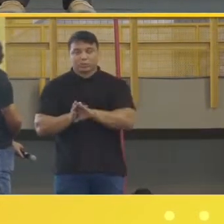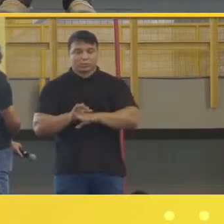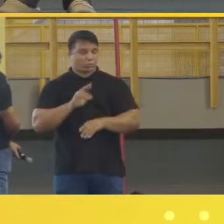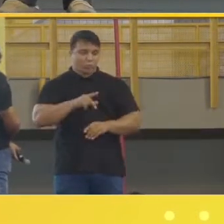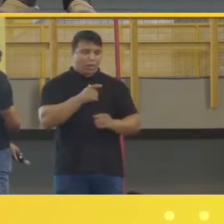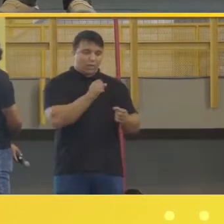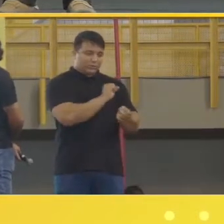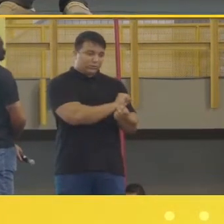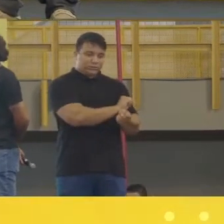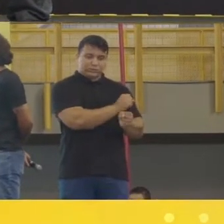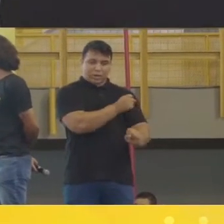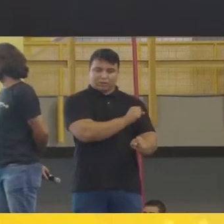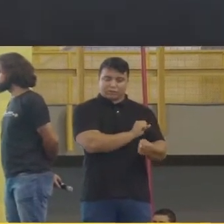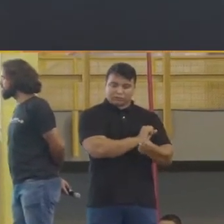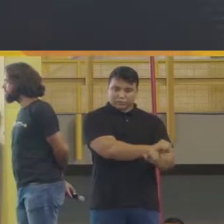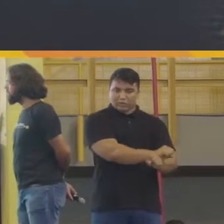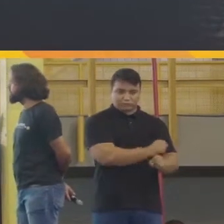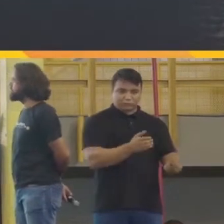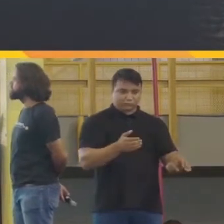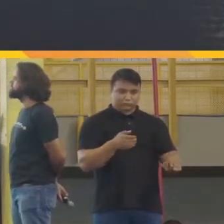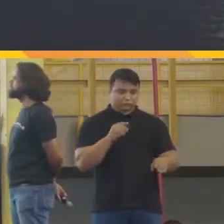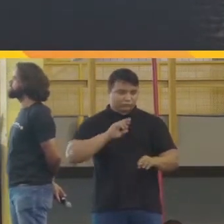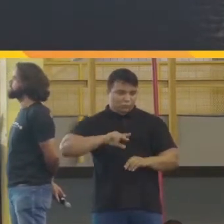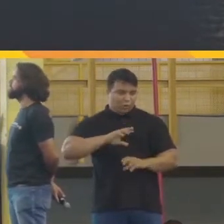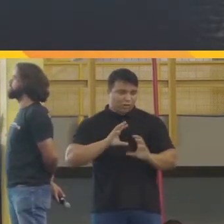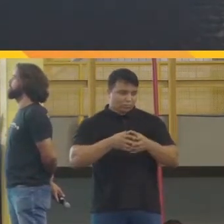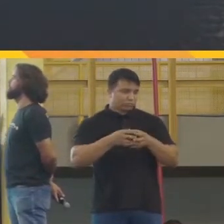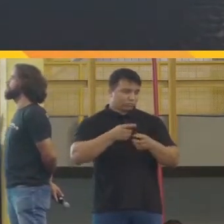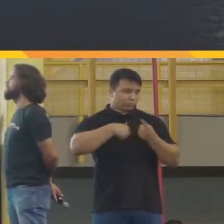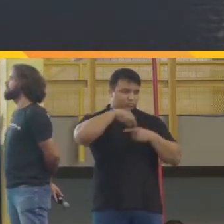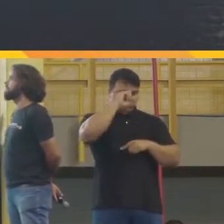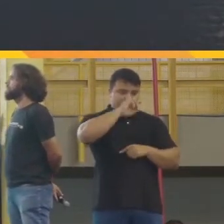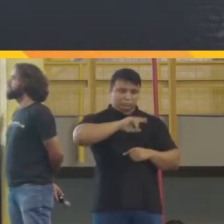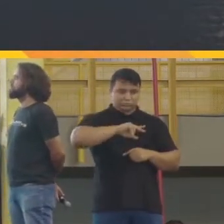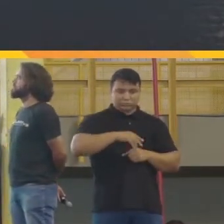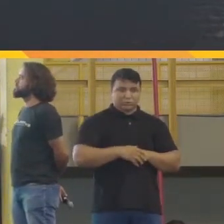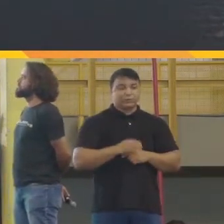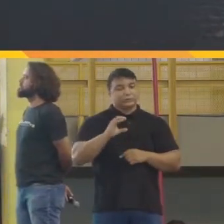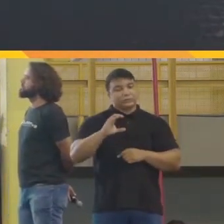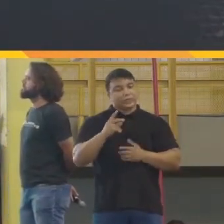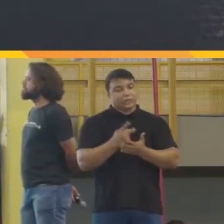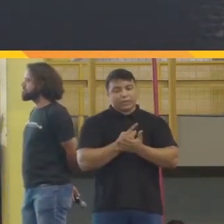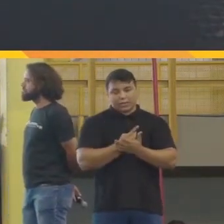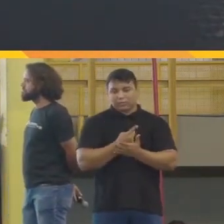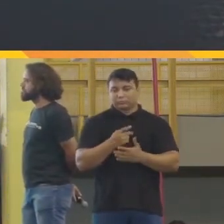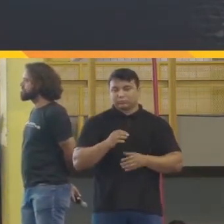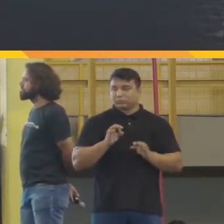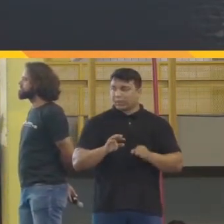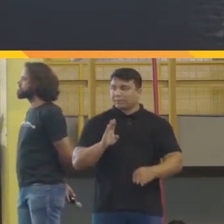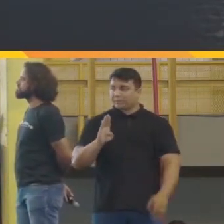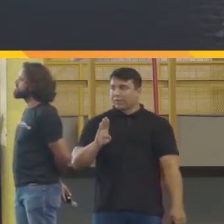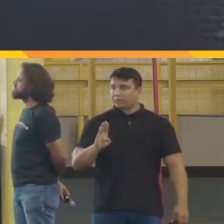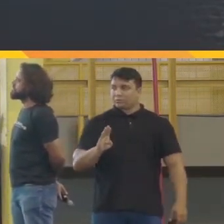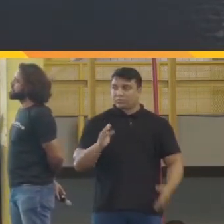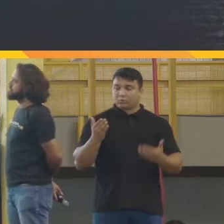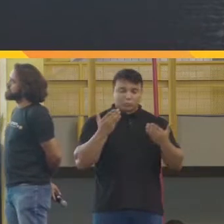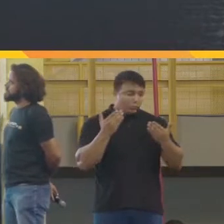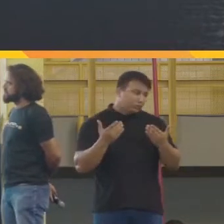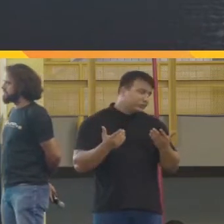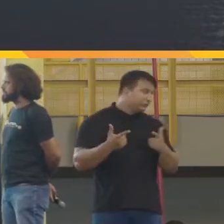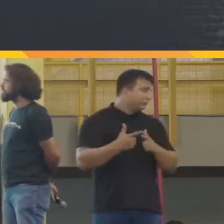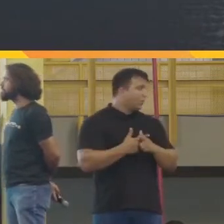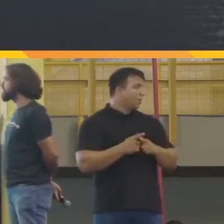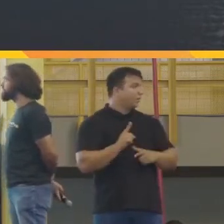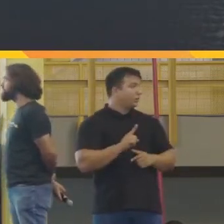Não foi uma revolta de escravos. Deu para entender? O item C é um distrator. Se teve dúvida nele, não tem